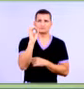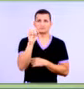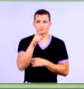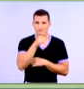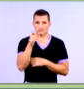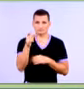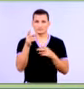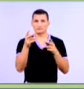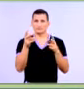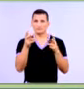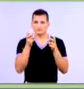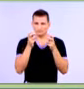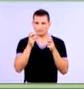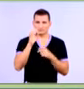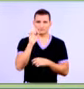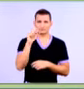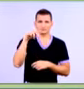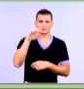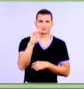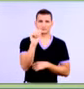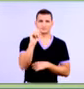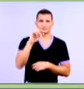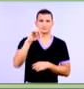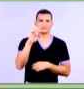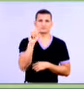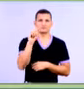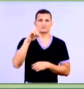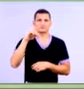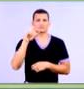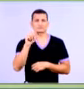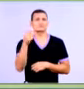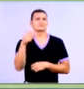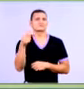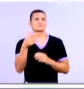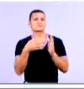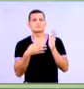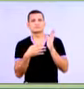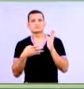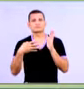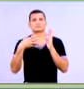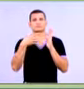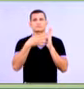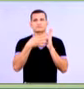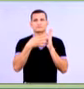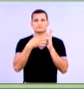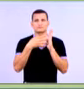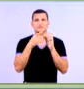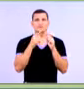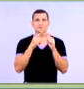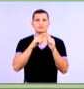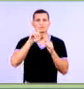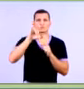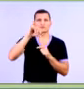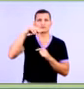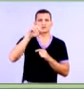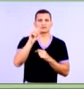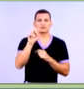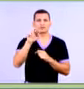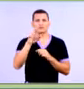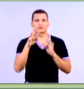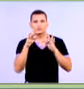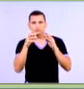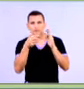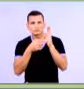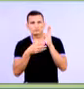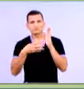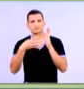percebe que na encadeada eu não faço aquele deslocamento como eu tinha feito aqui na linear, que todo mundo tem que dar um passinho para